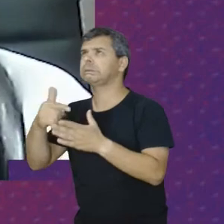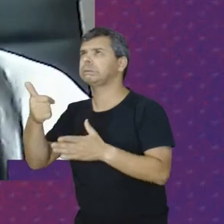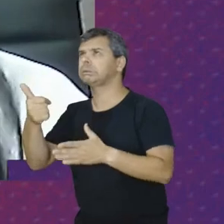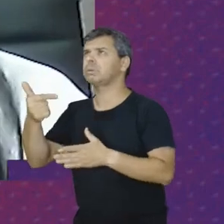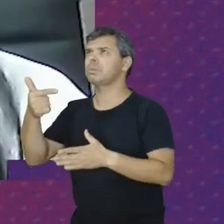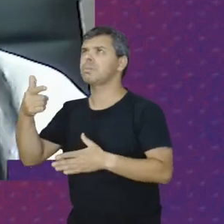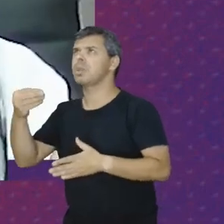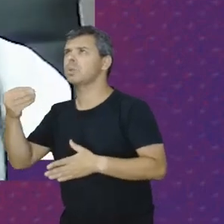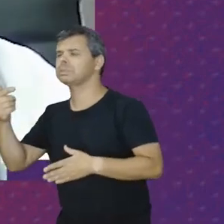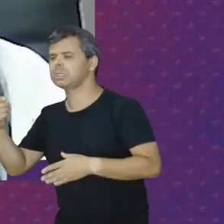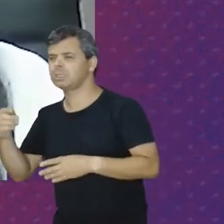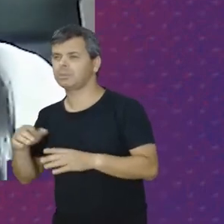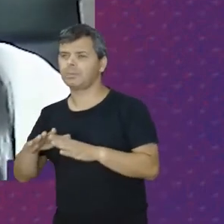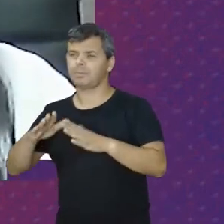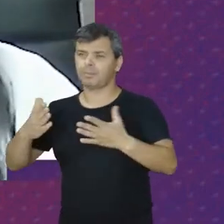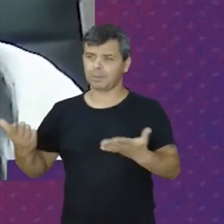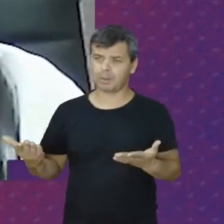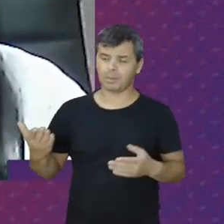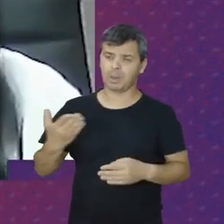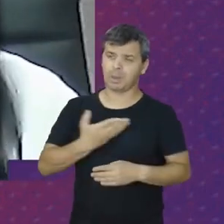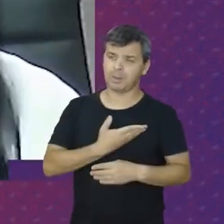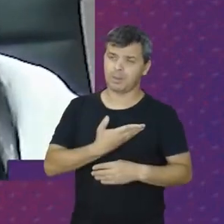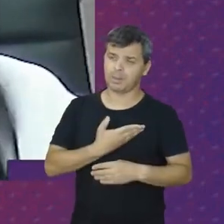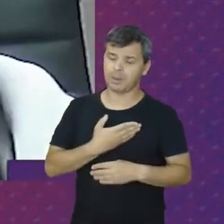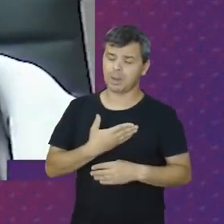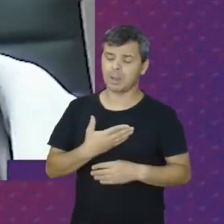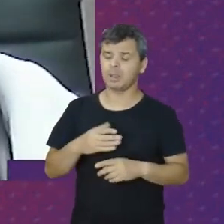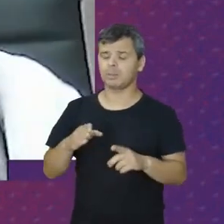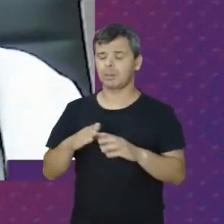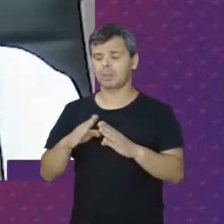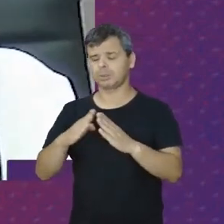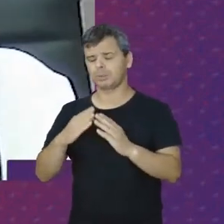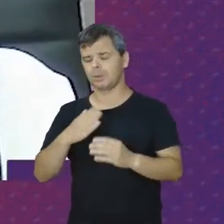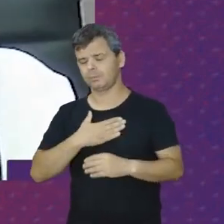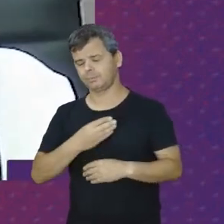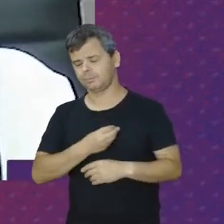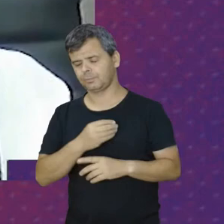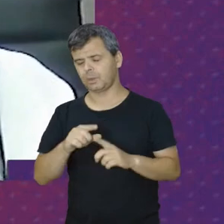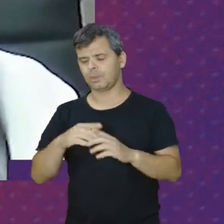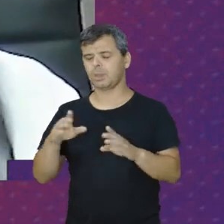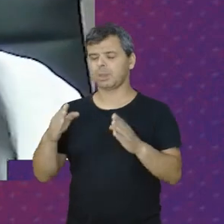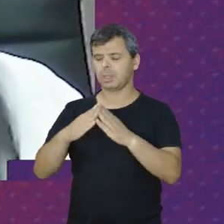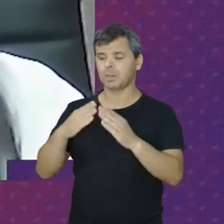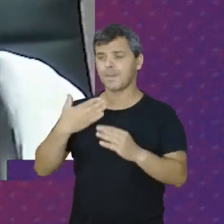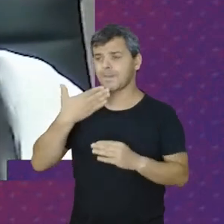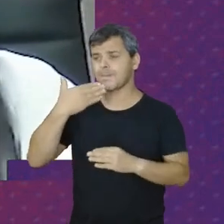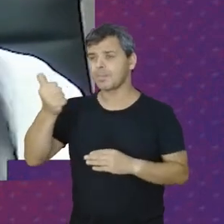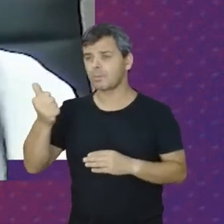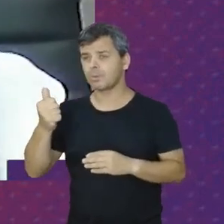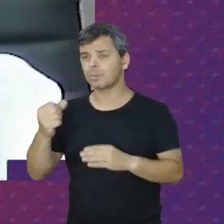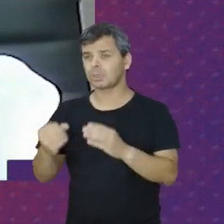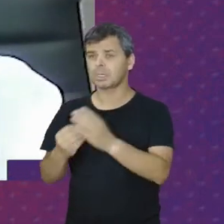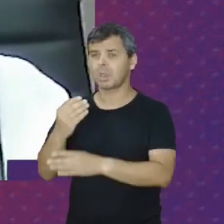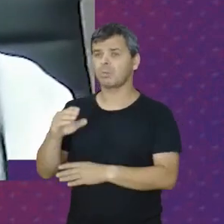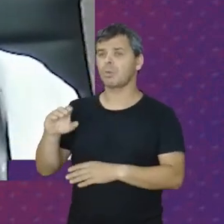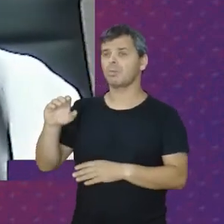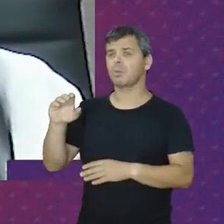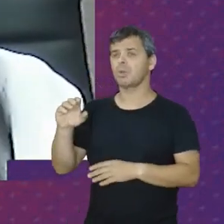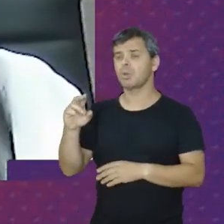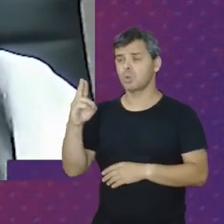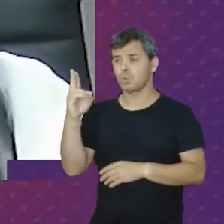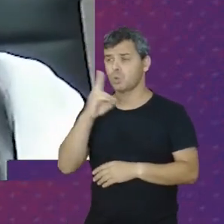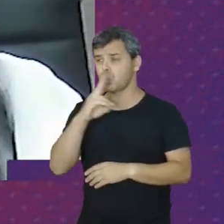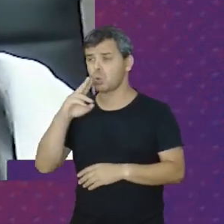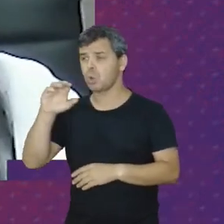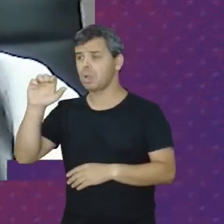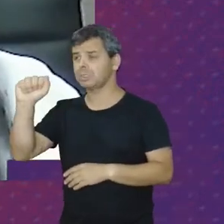bem, então, além do Minha Casa Minha Vida e Minha Casa Melhor, nós implantamos de início logo o SAMU, Serviço de Atendimento de